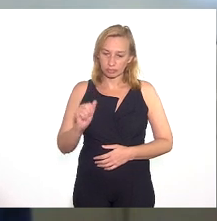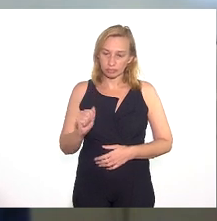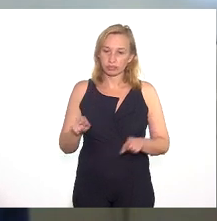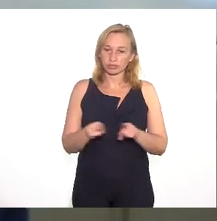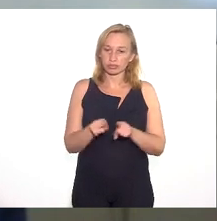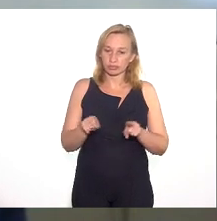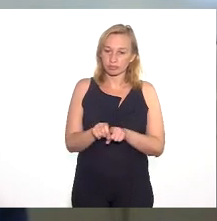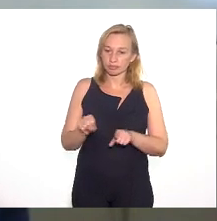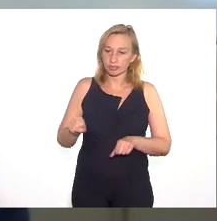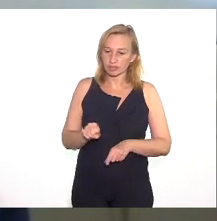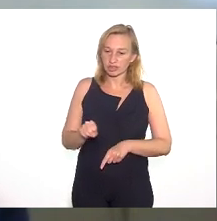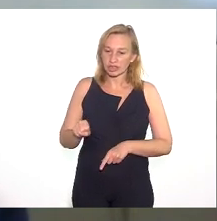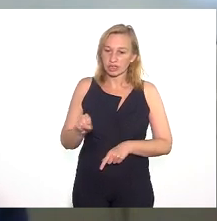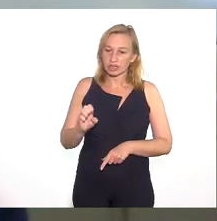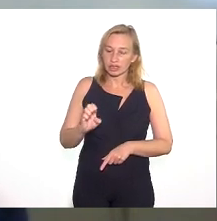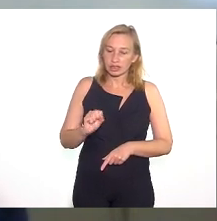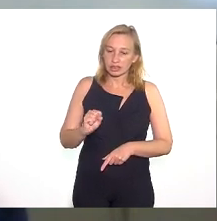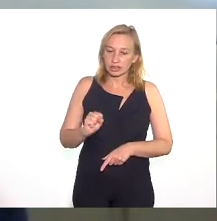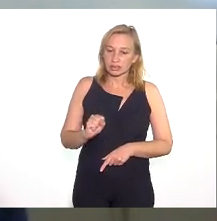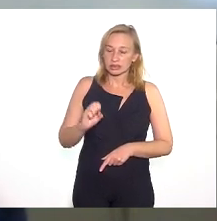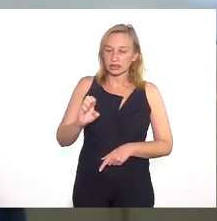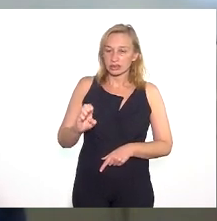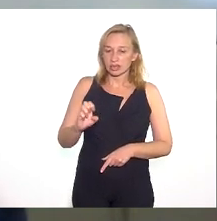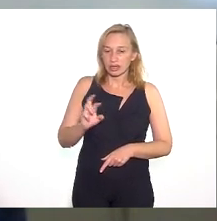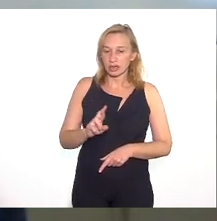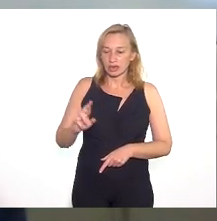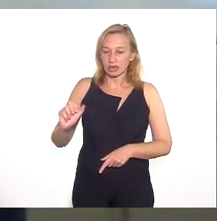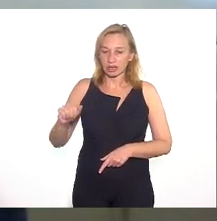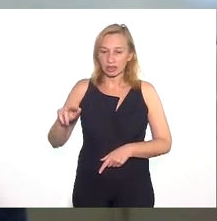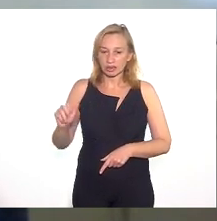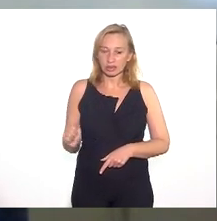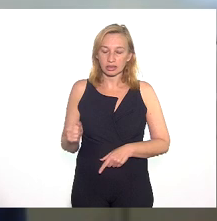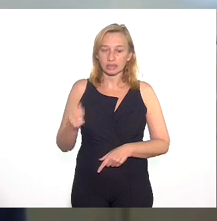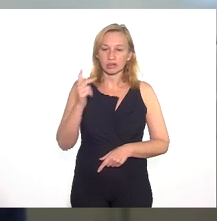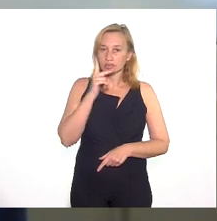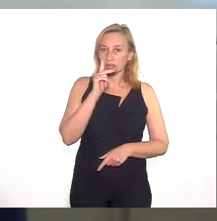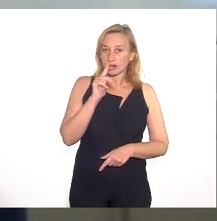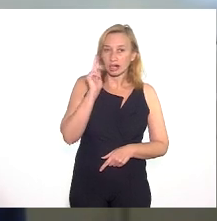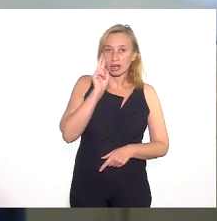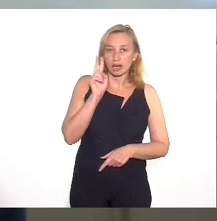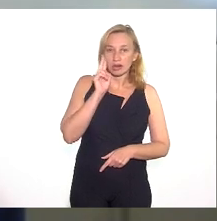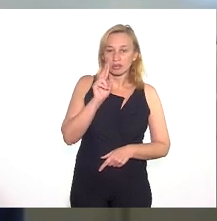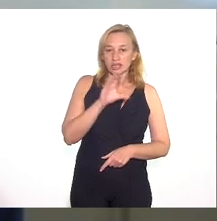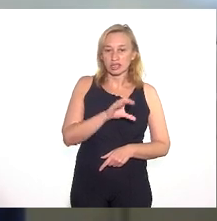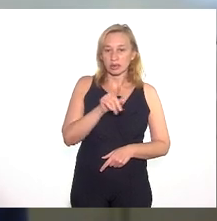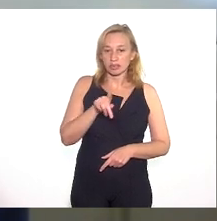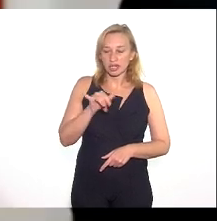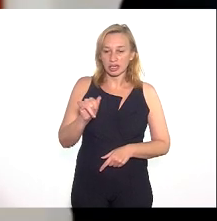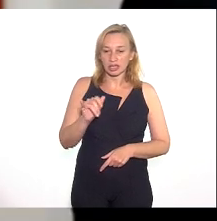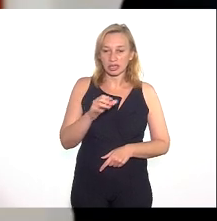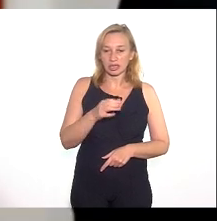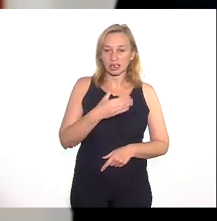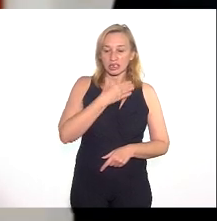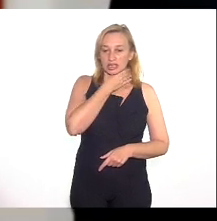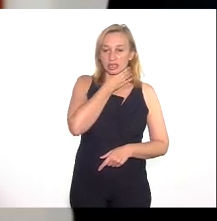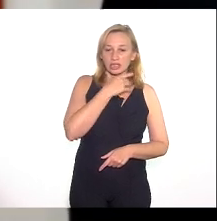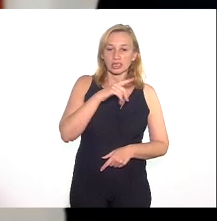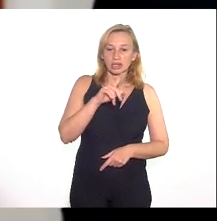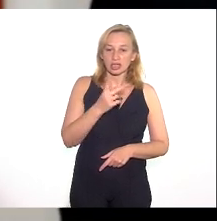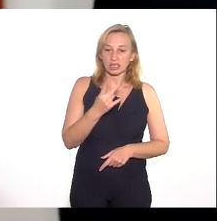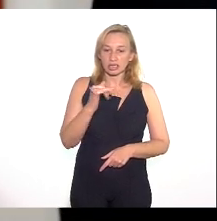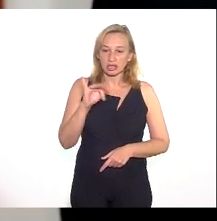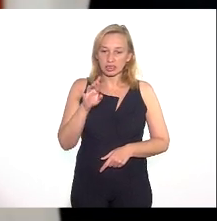ainda, me lembro da CPI da crise hídrica e me lembro da CPI da tragédia da